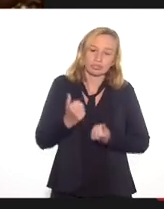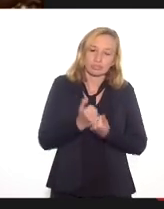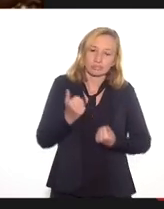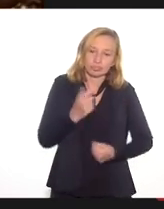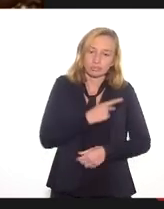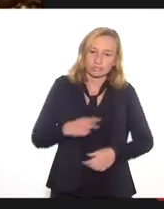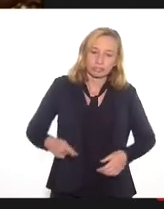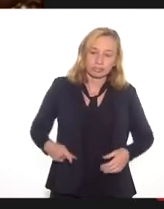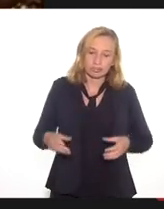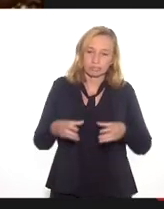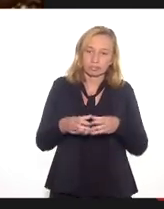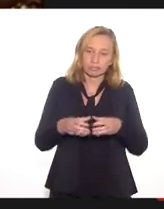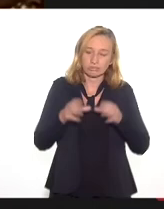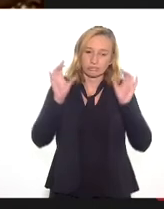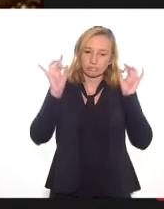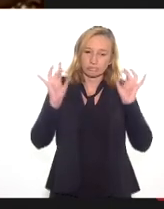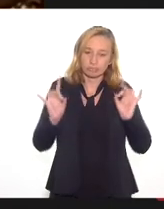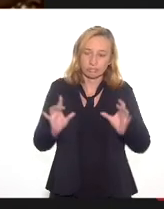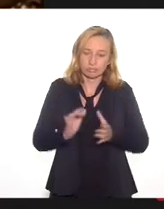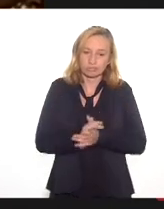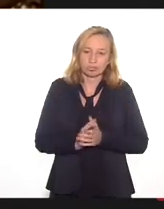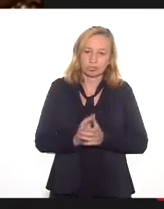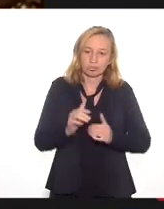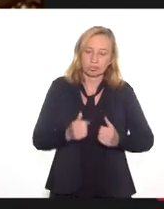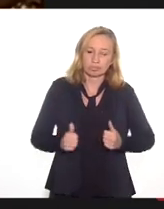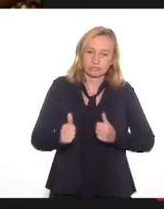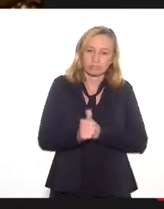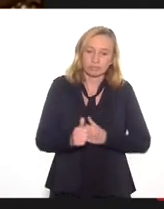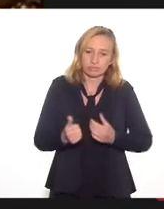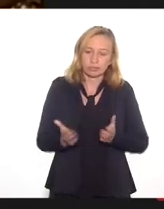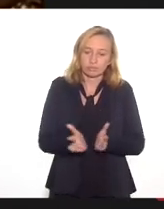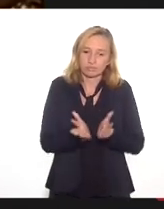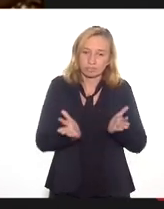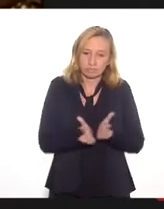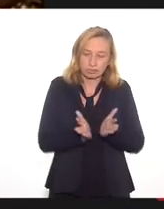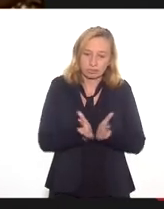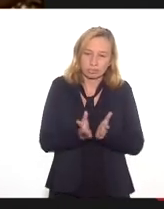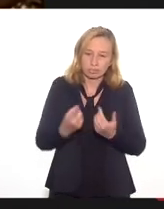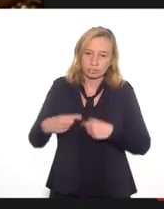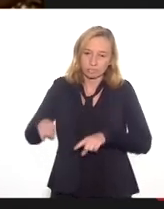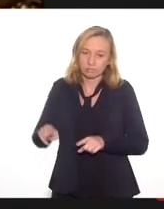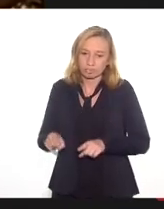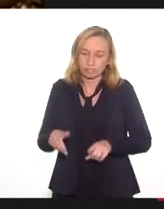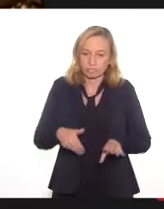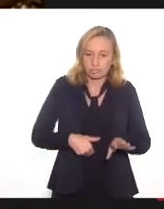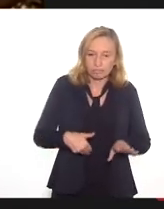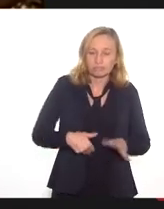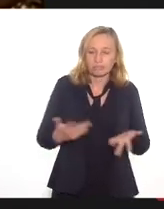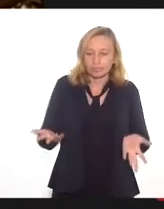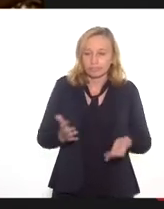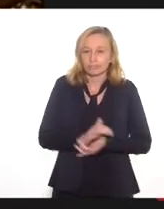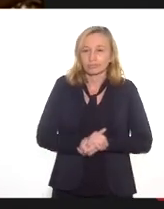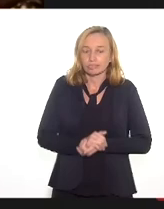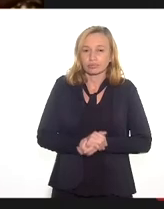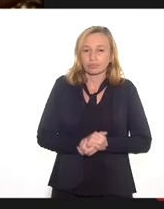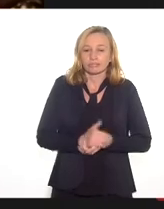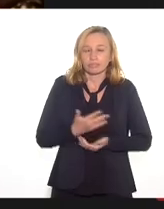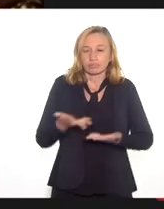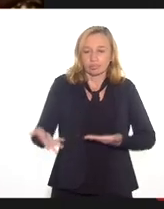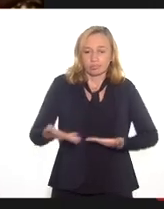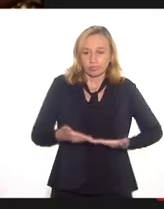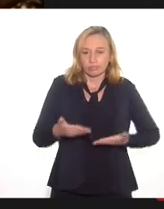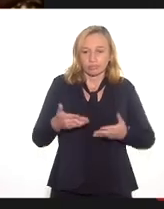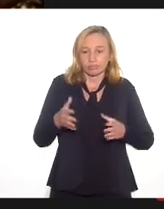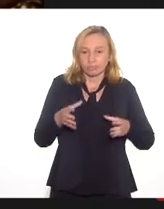presidenta da comissão especial de enfrentamento à miséria e combate à extrema pobreza convido agora